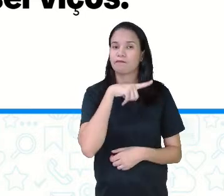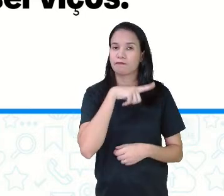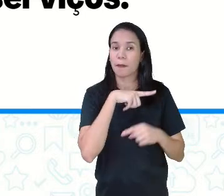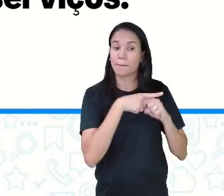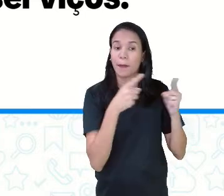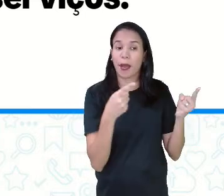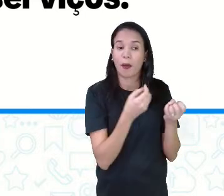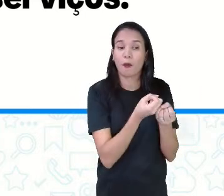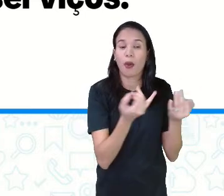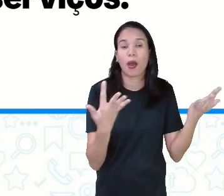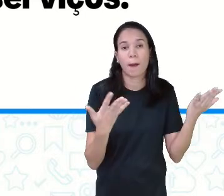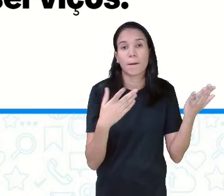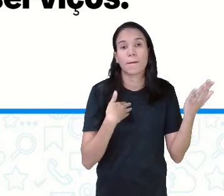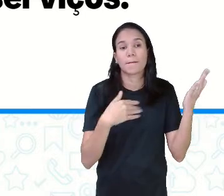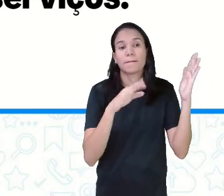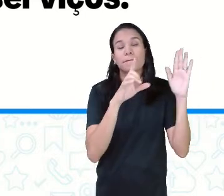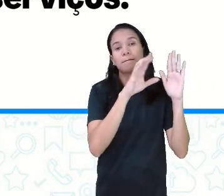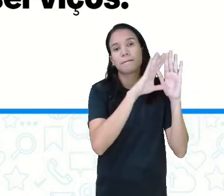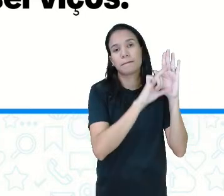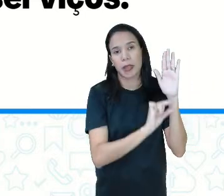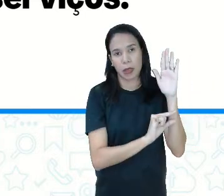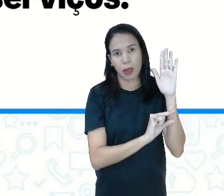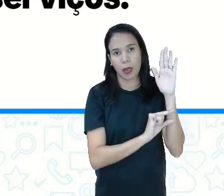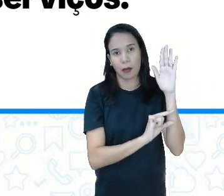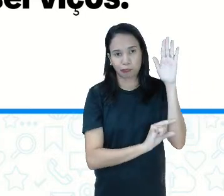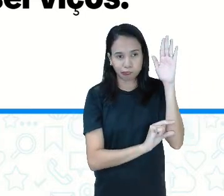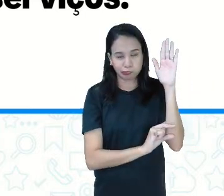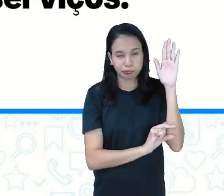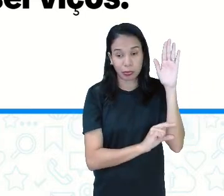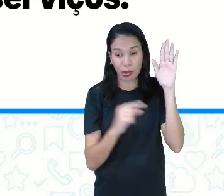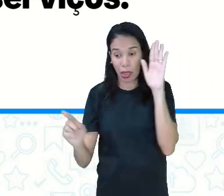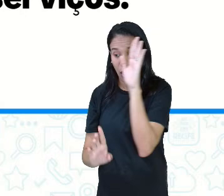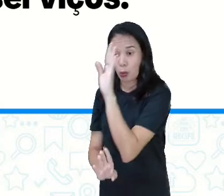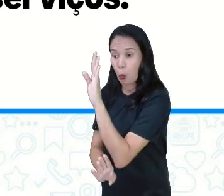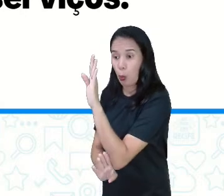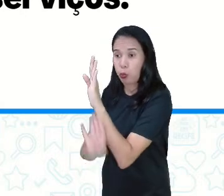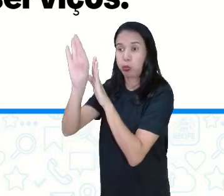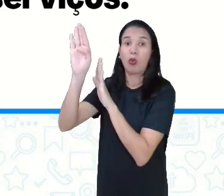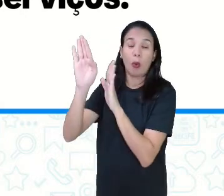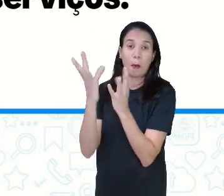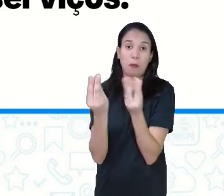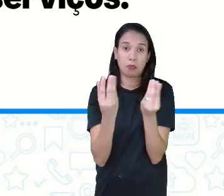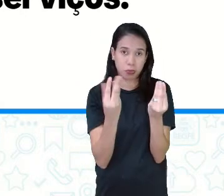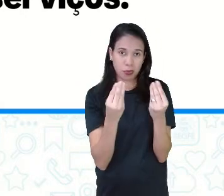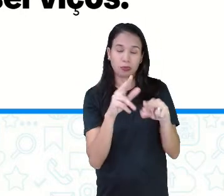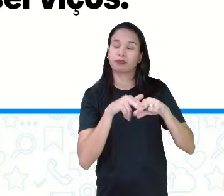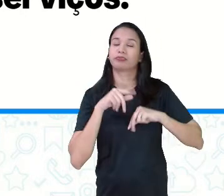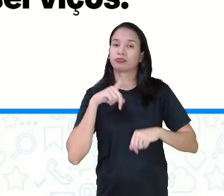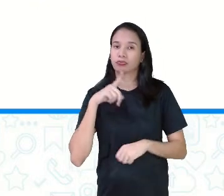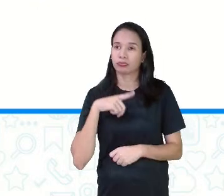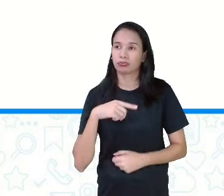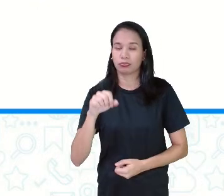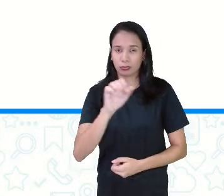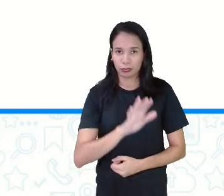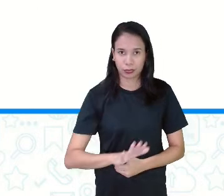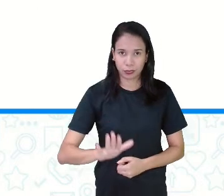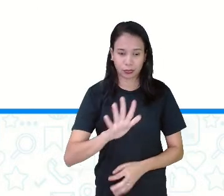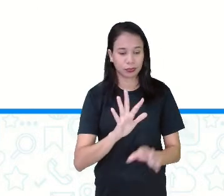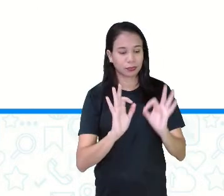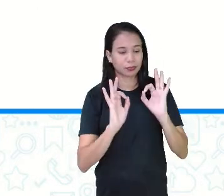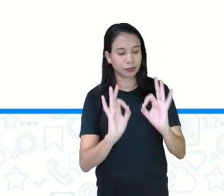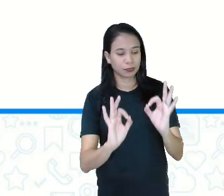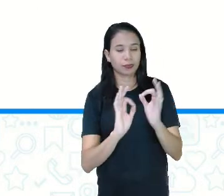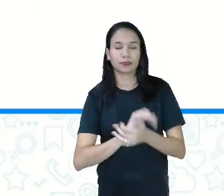também, só que elas são em maior oferta na zona urbana, nas áreas urbanas,